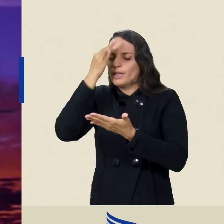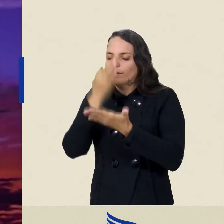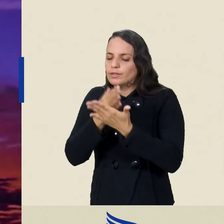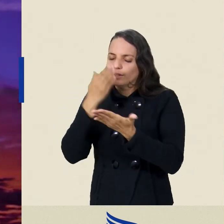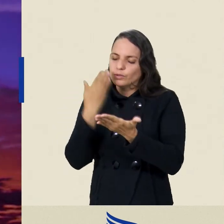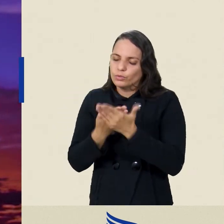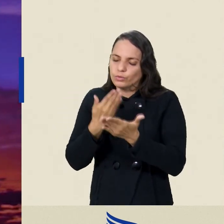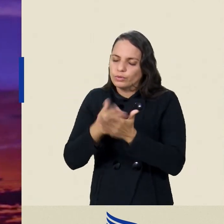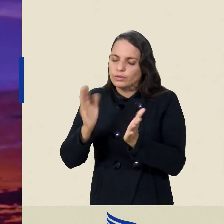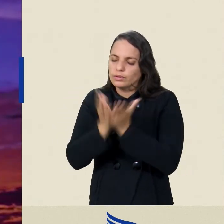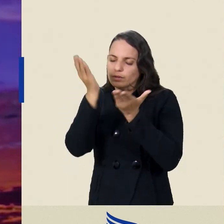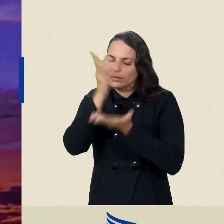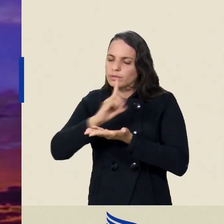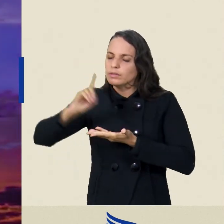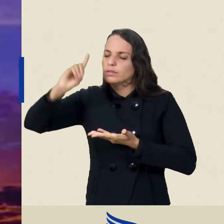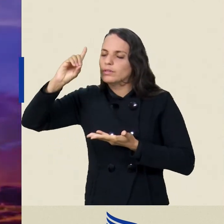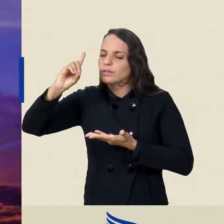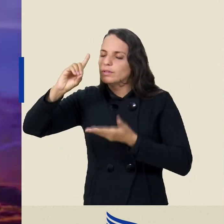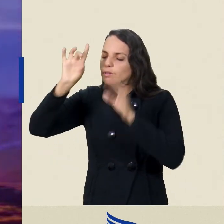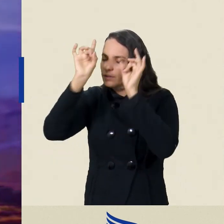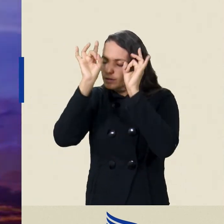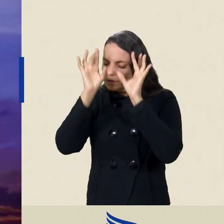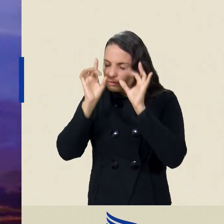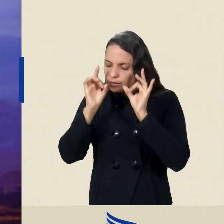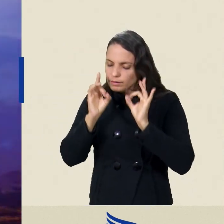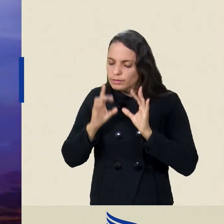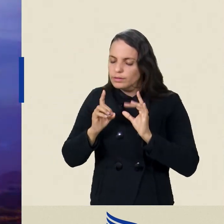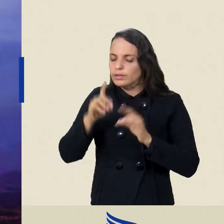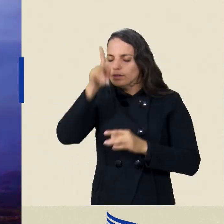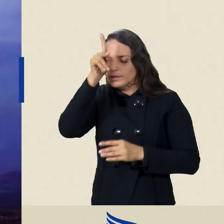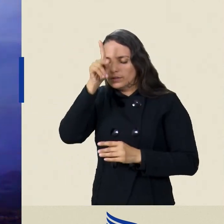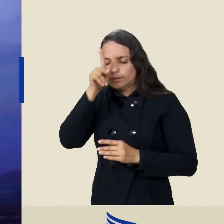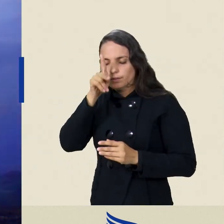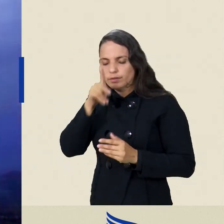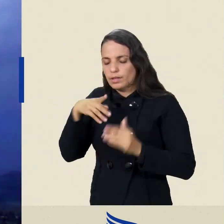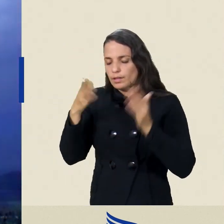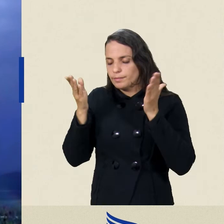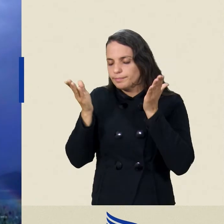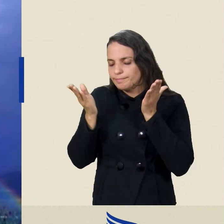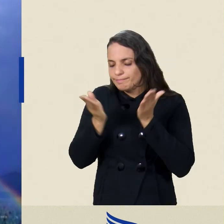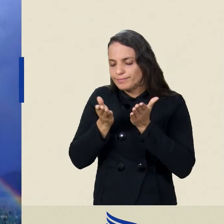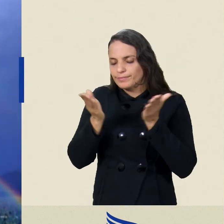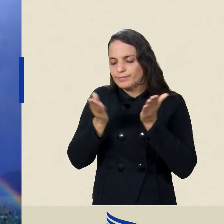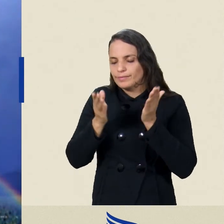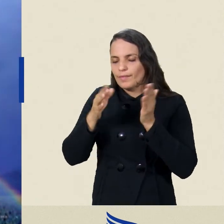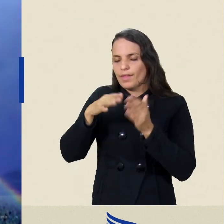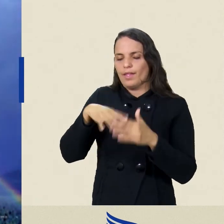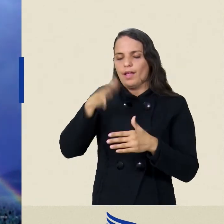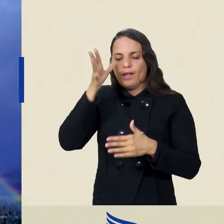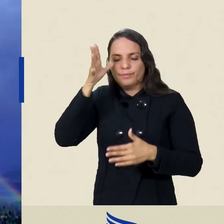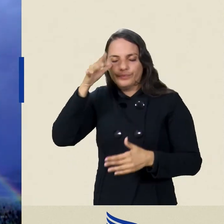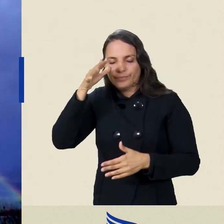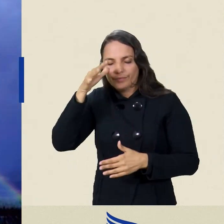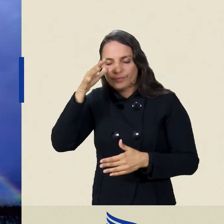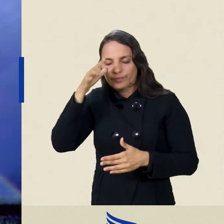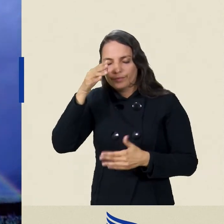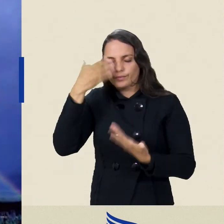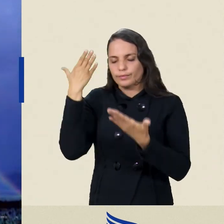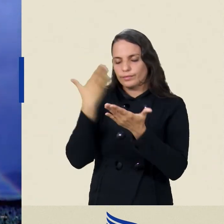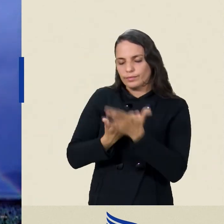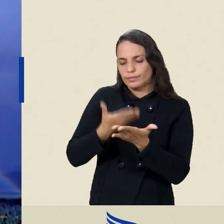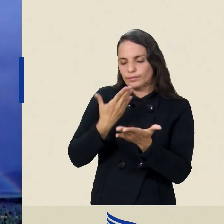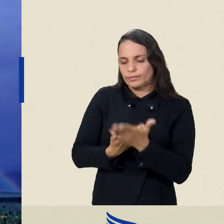Santa Palavra, especialmente por estes que agora estão assistindo a este